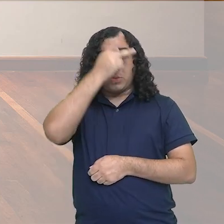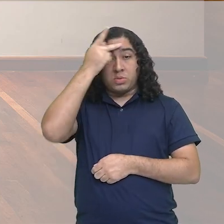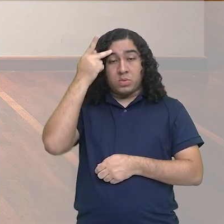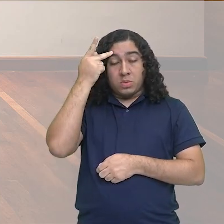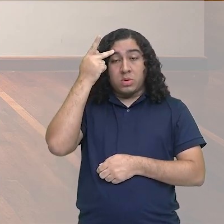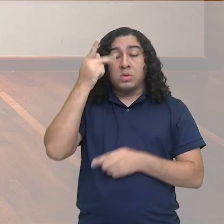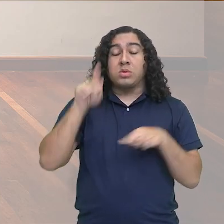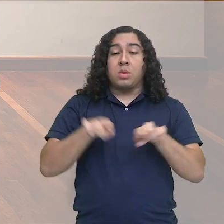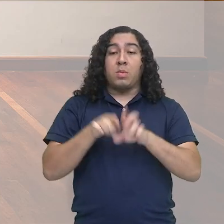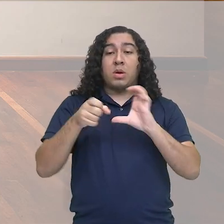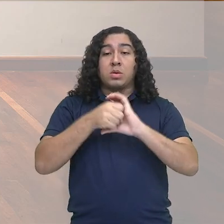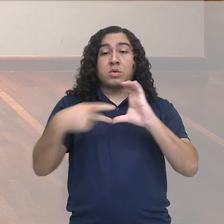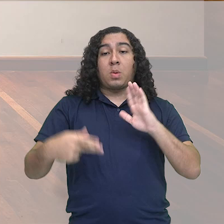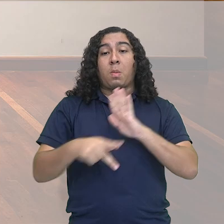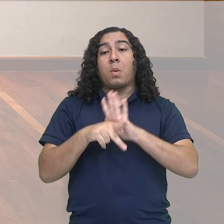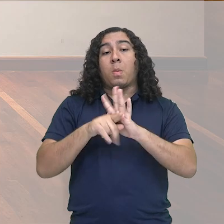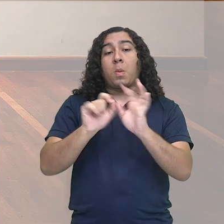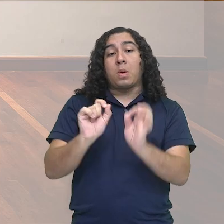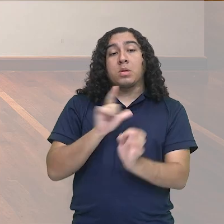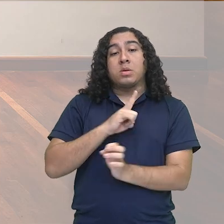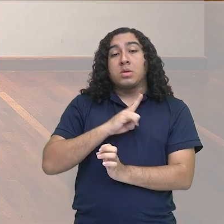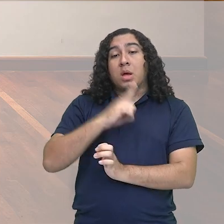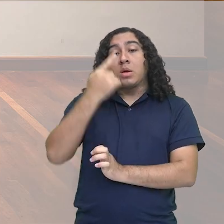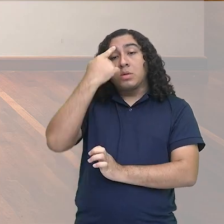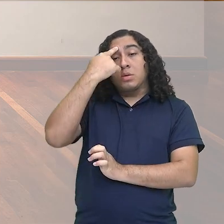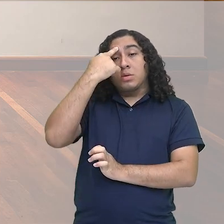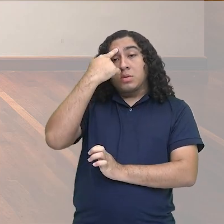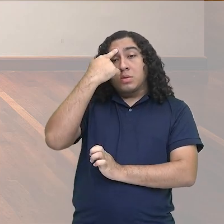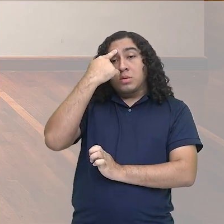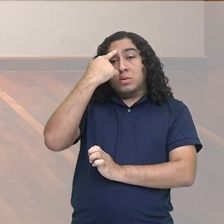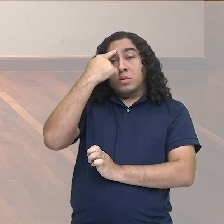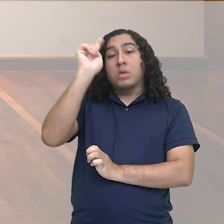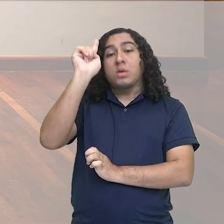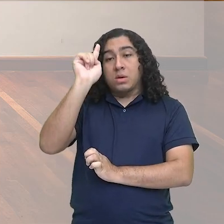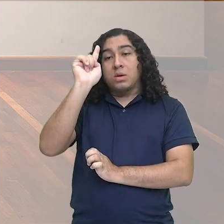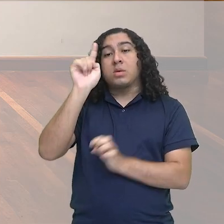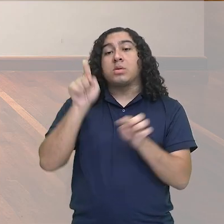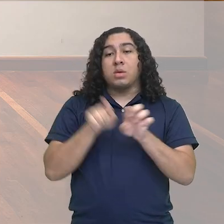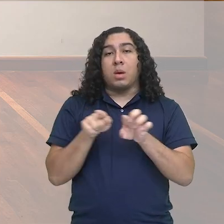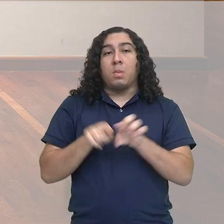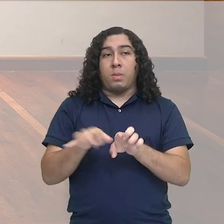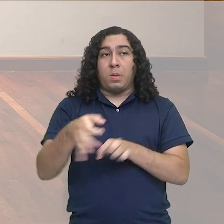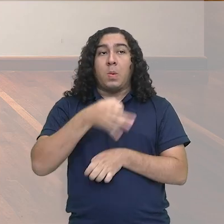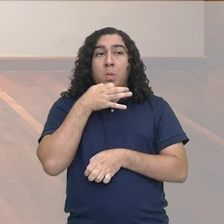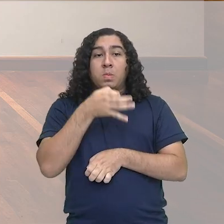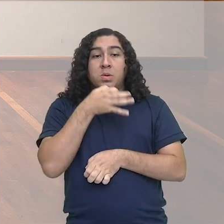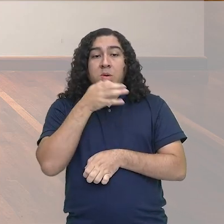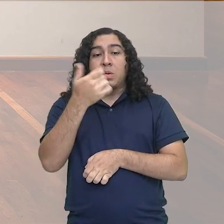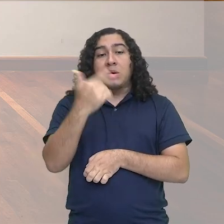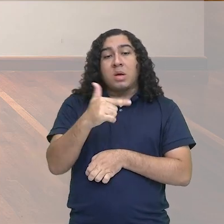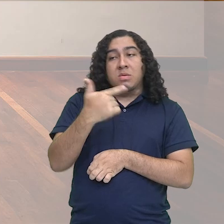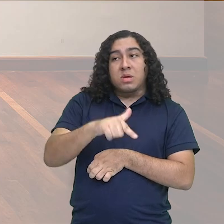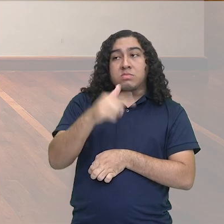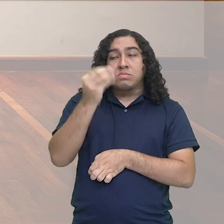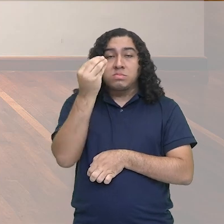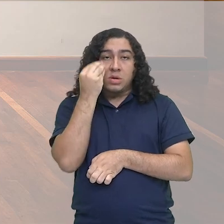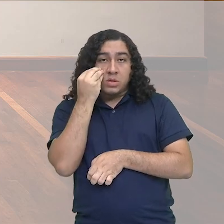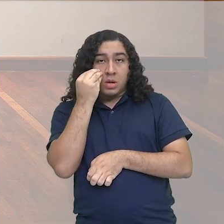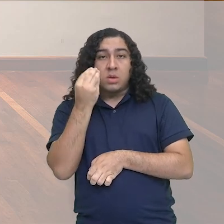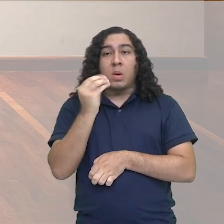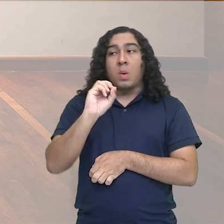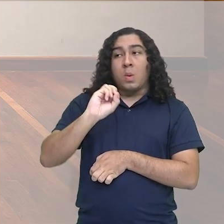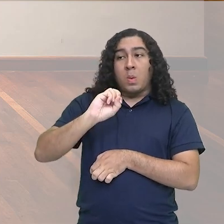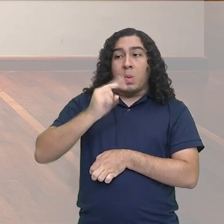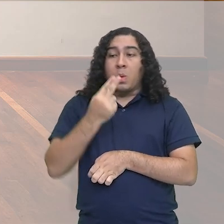pessoas, caracterizado por ideais e opiniões que não foram testadas e ou verificadas